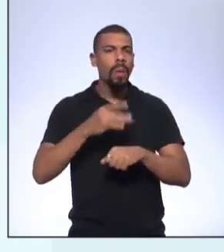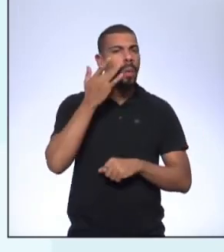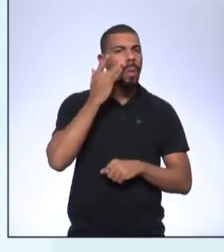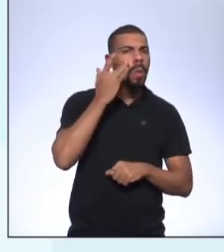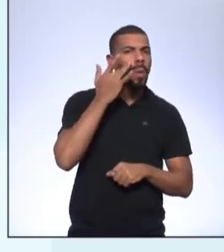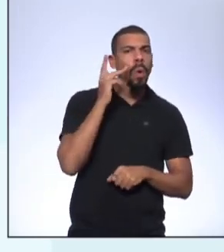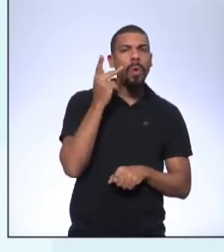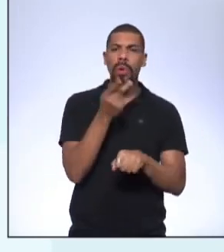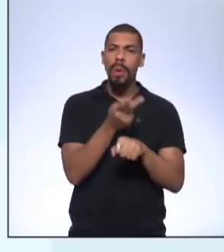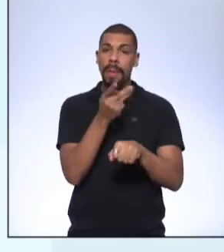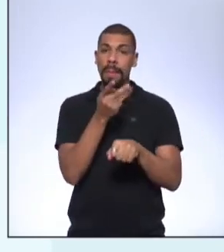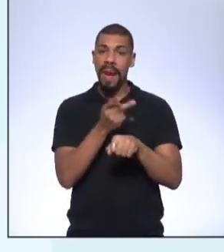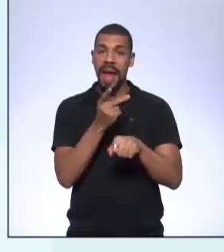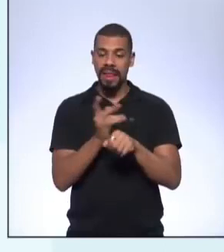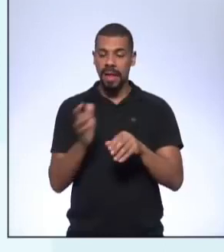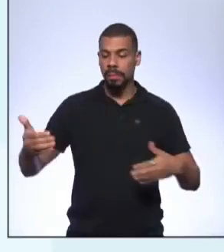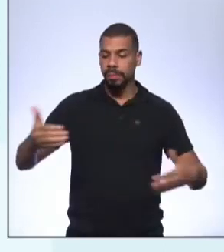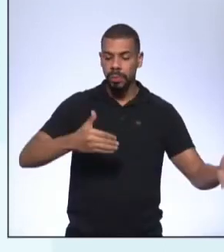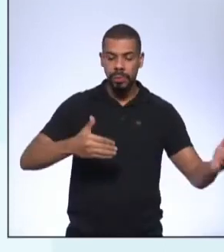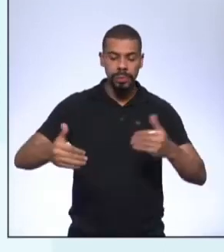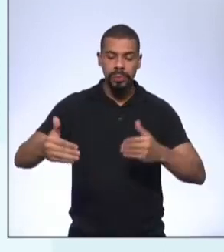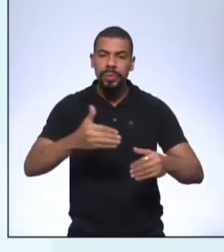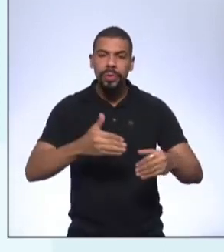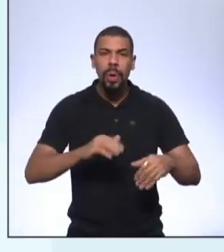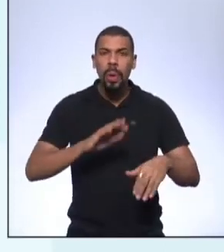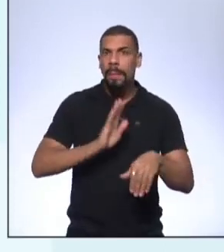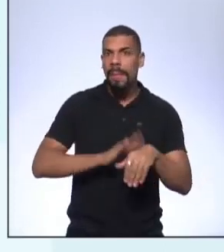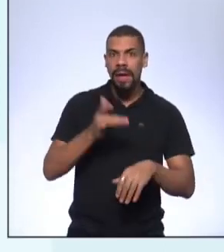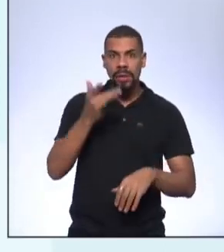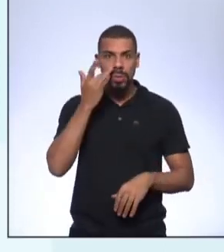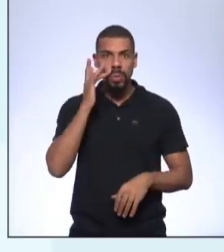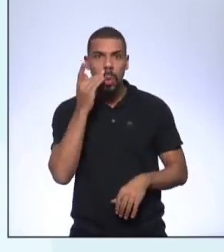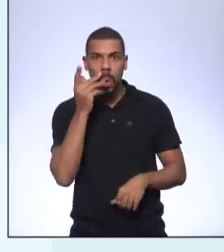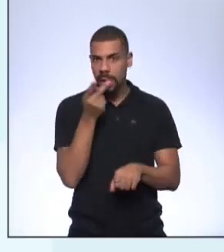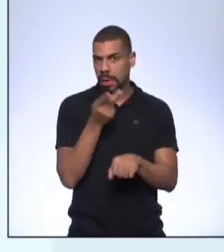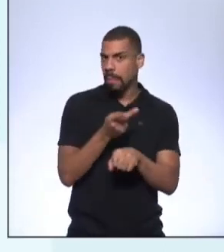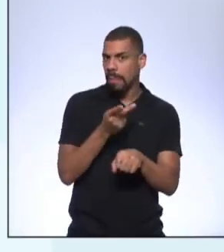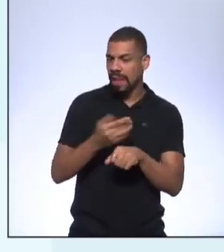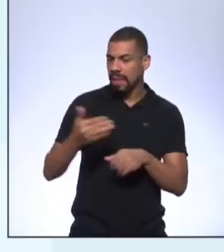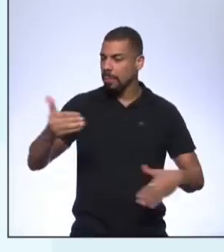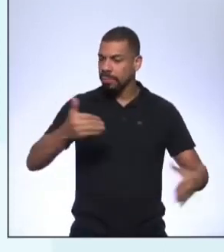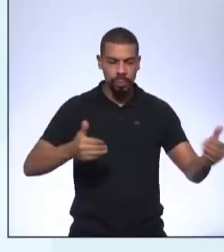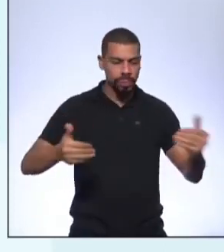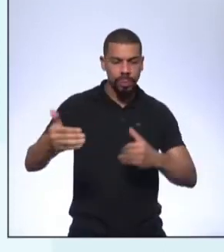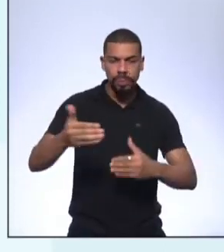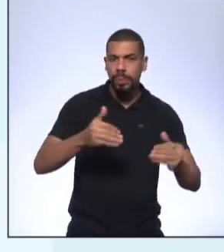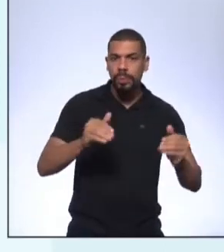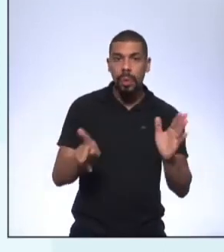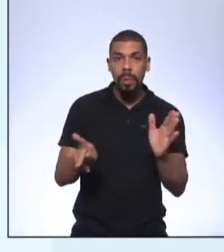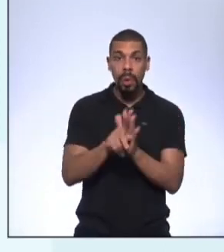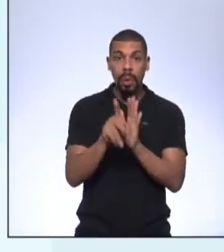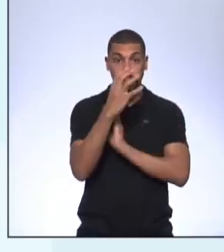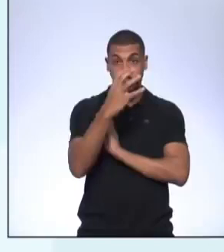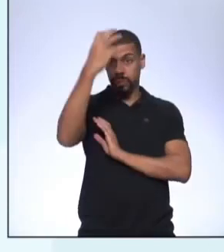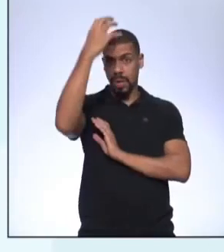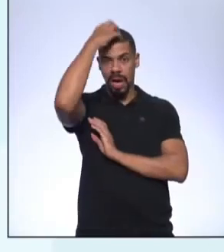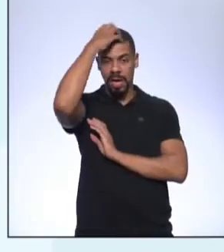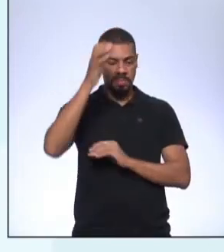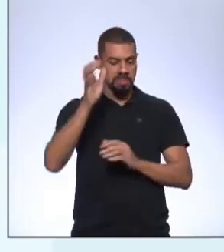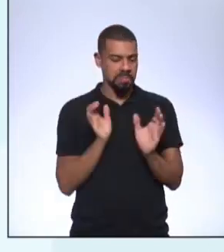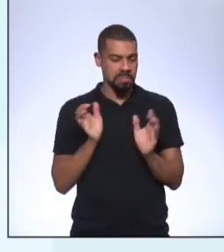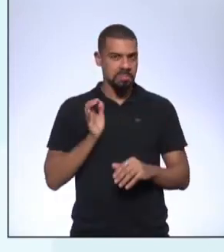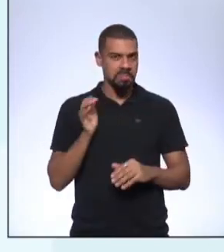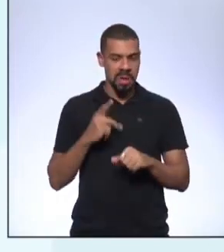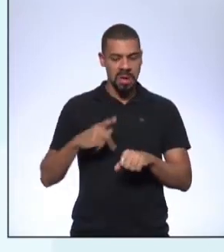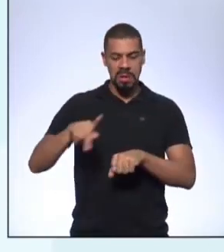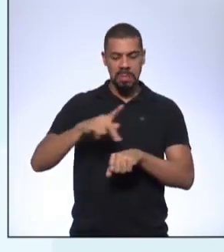nos cofres reais, né? Então, quanto mais ouro e prata tiver acumulado nos cofres do rei, mais rico é esse